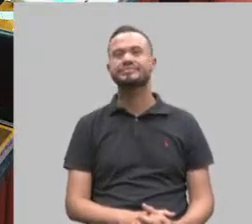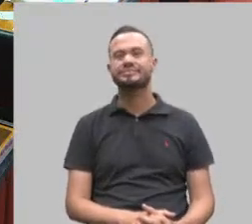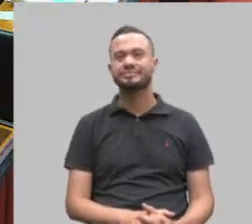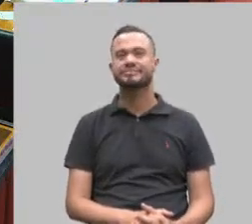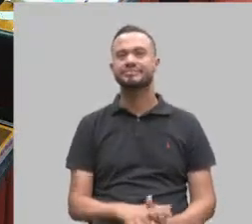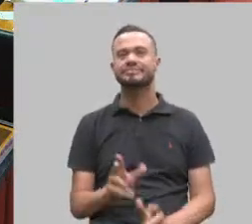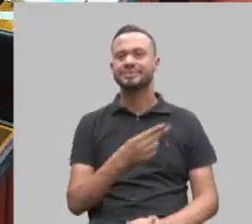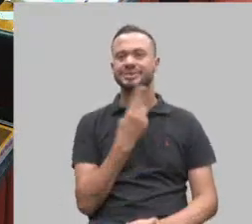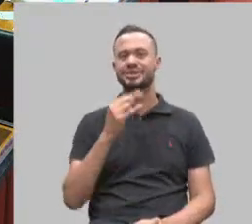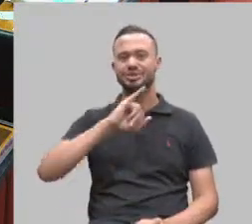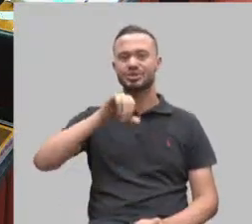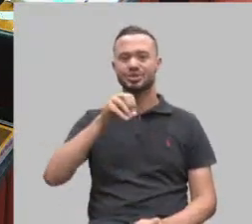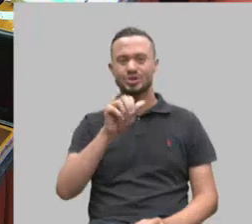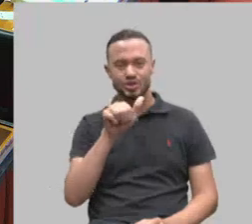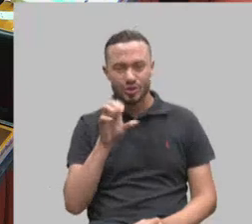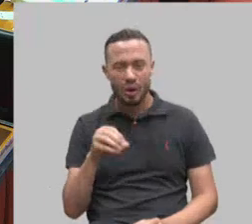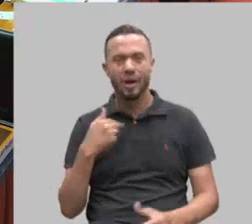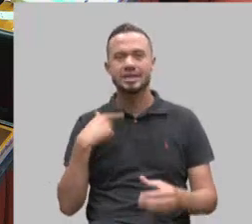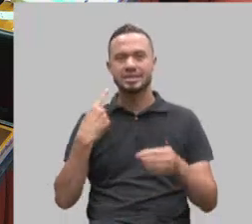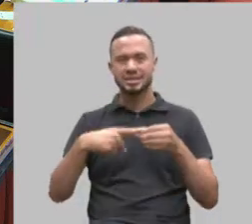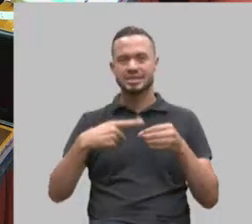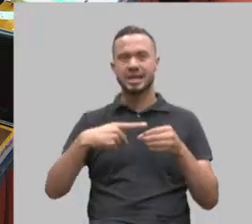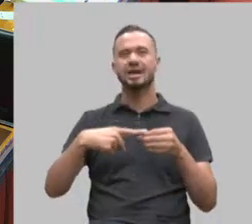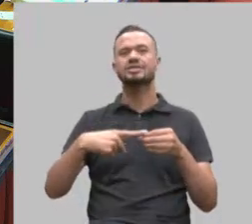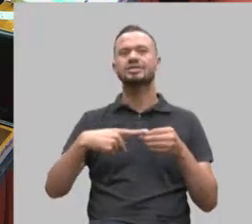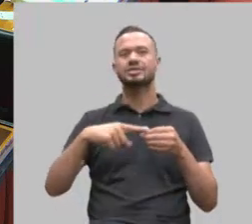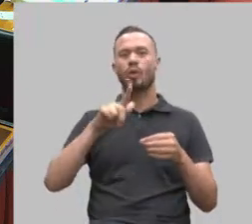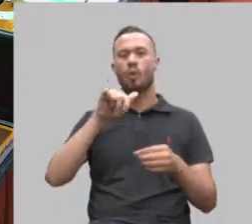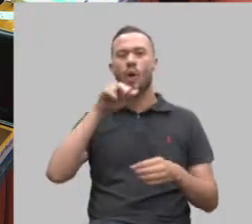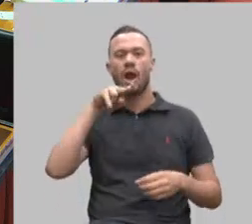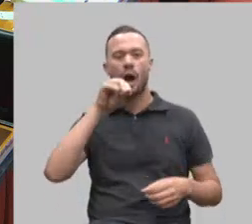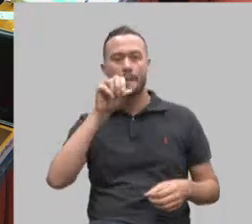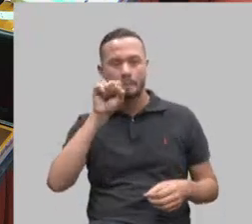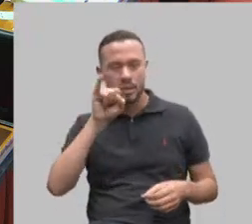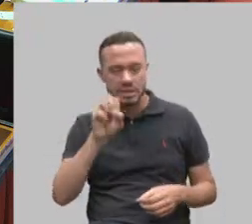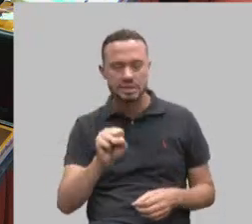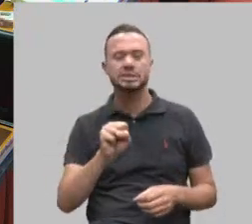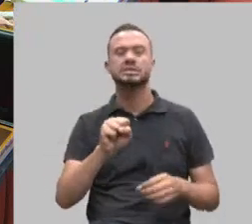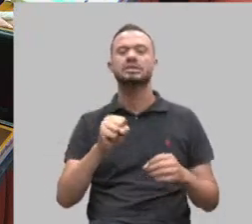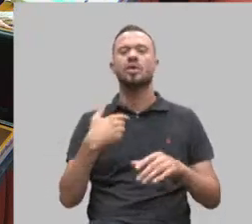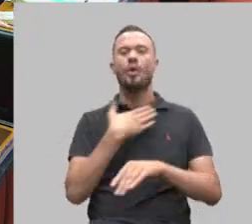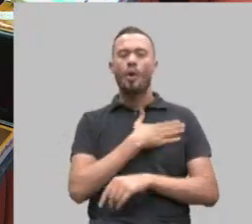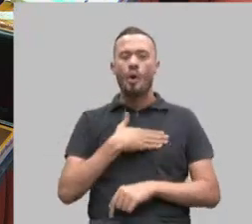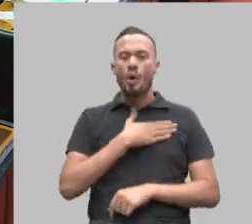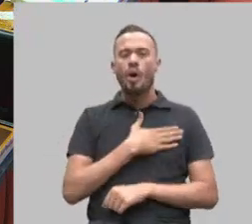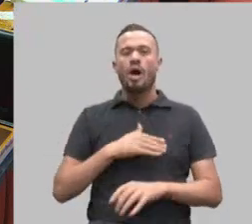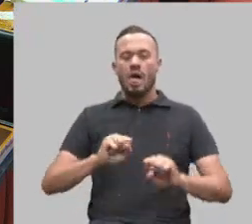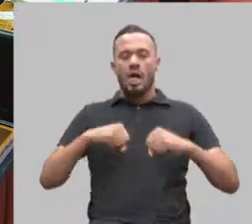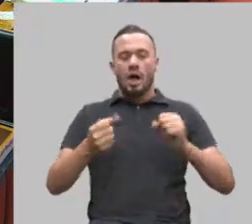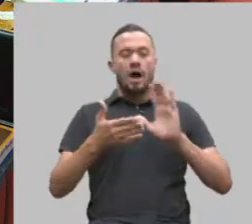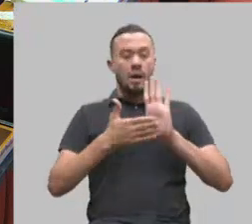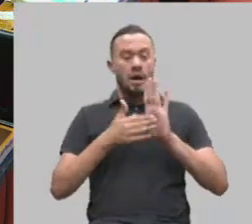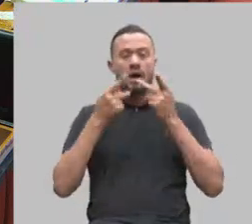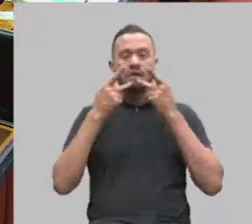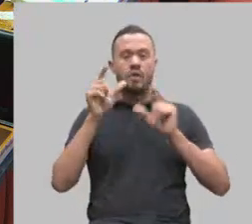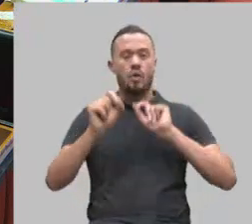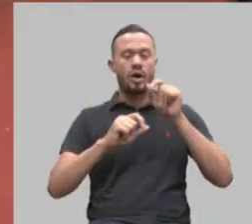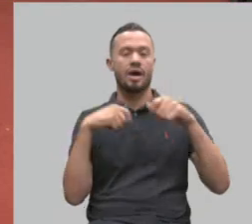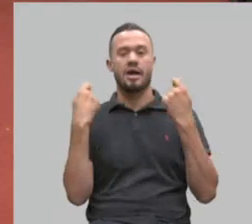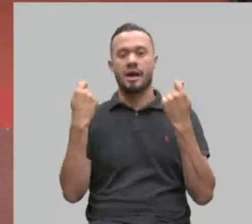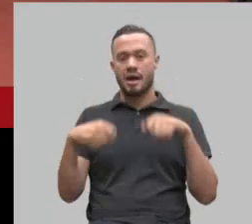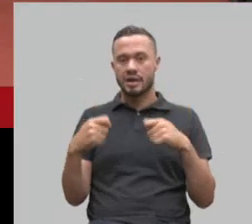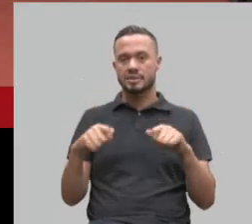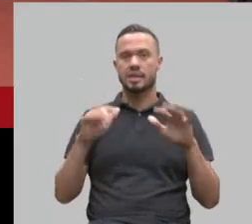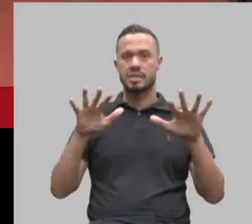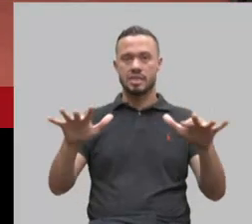Gabriel sou da cidade de Goianá sou do Polo Zona da Mata do eu gostaria de defender essa proposta que fala sobre a necessidade de atenção à